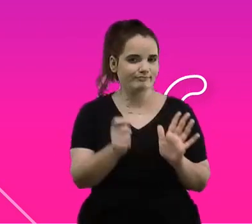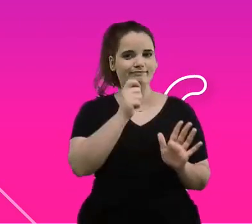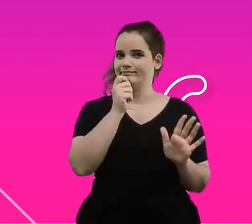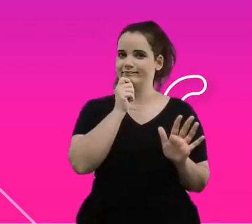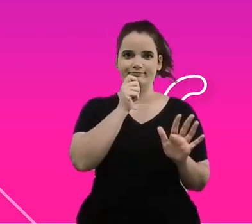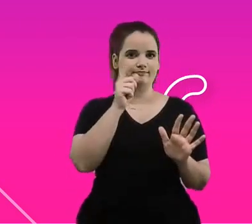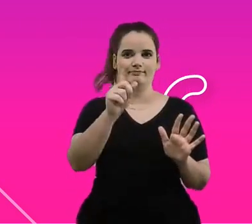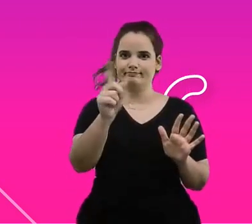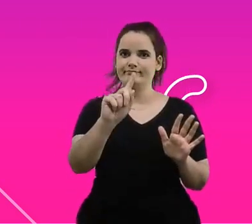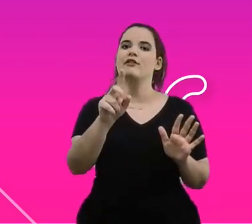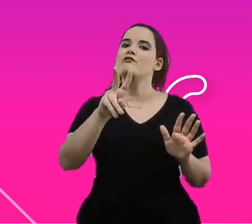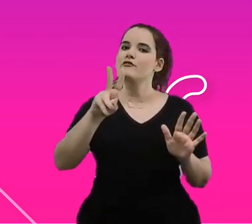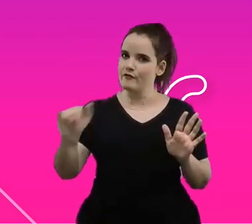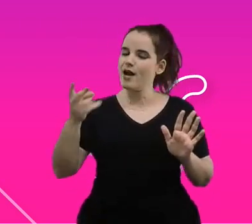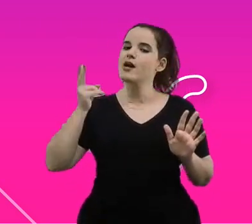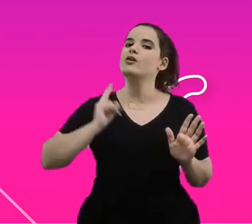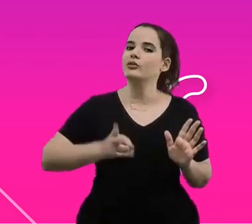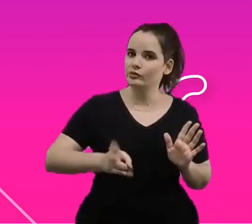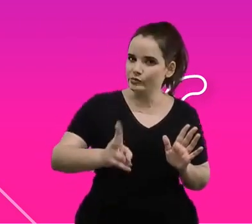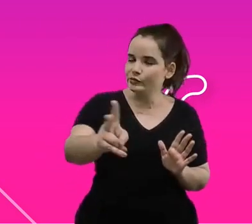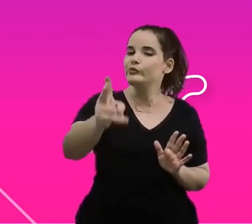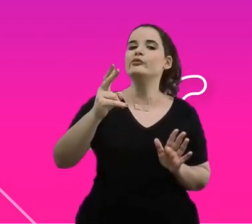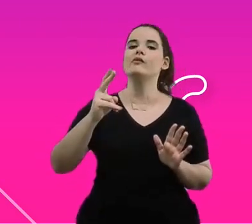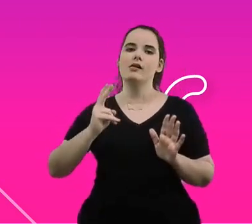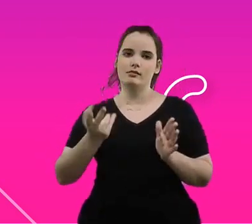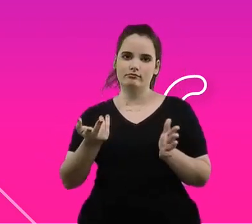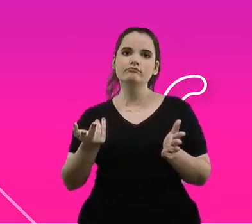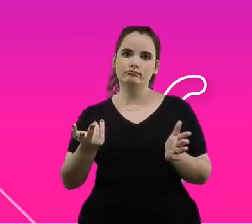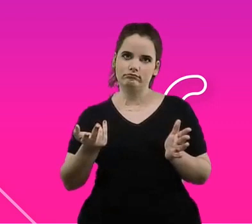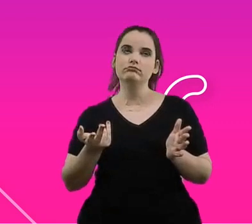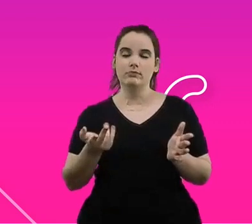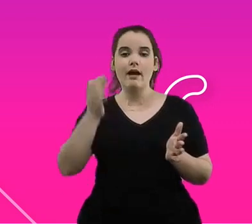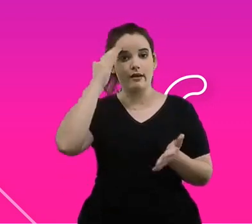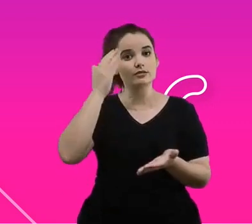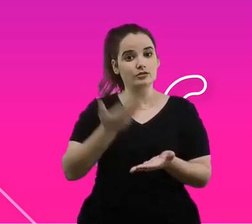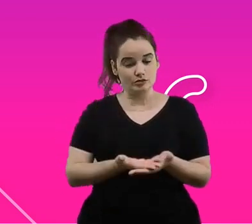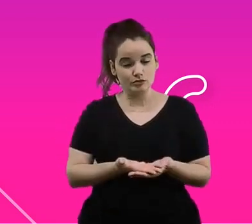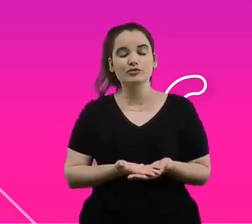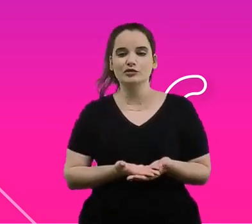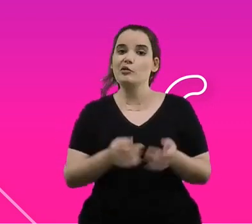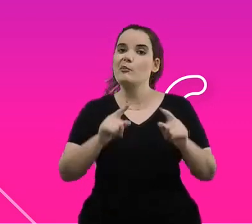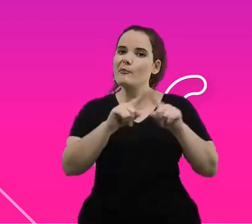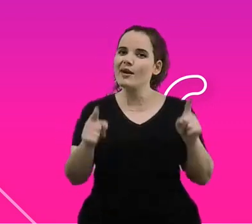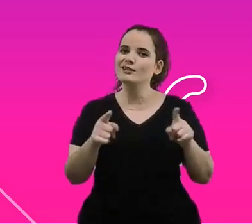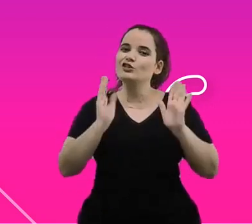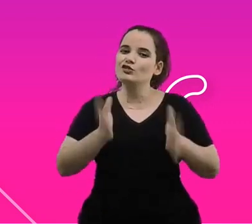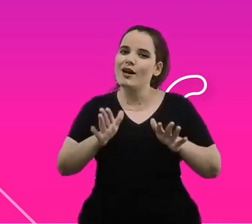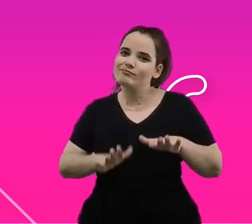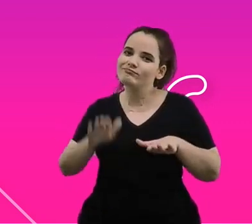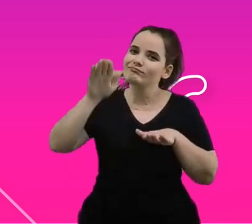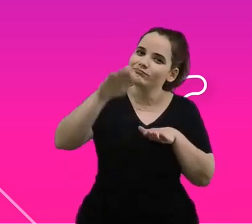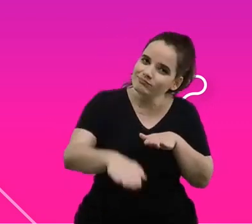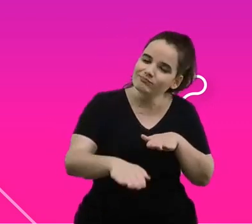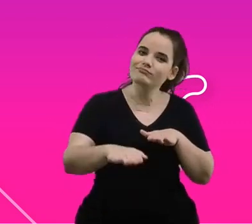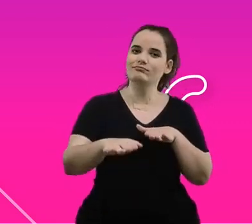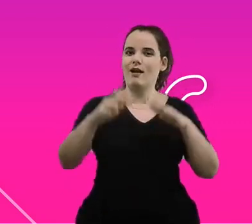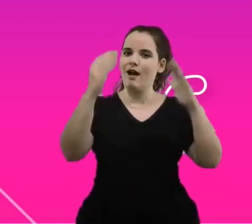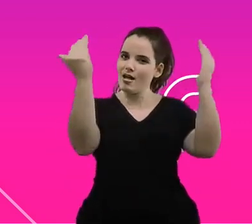ser percorrido, aperfeiçoamento, mas foi um início bem importante de uma análise qualitativa mais